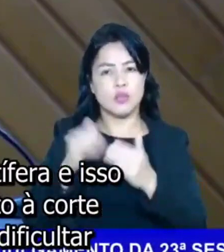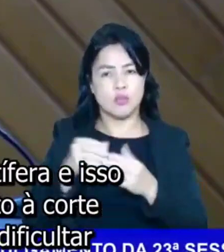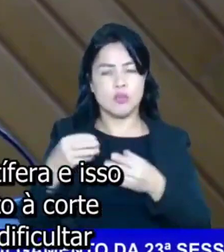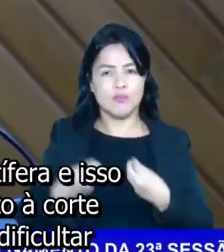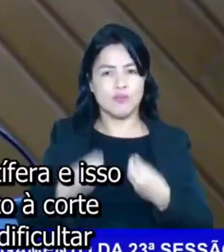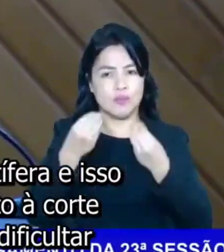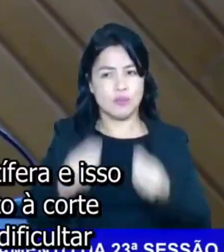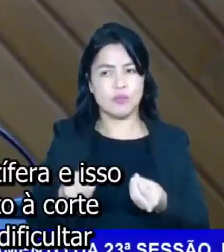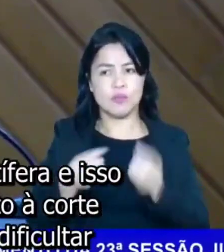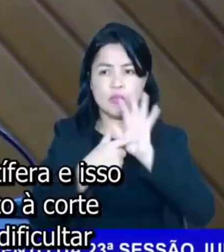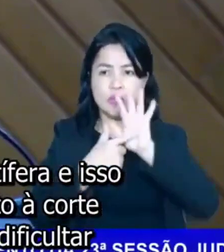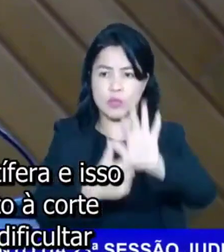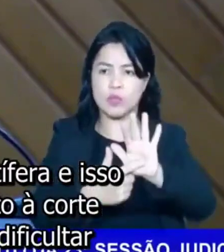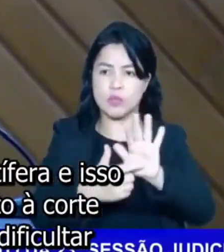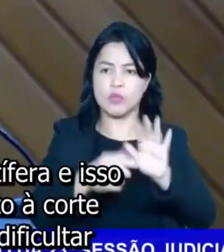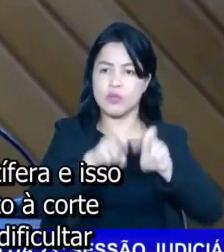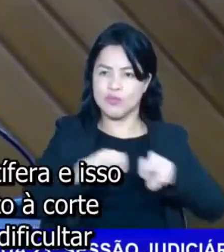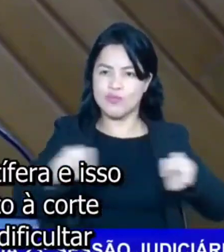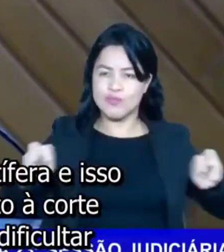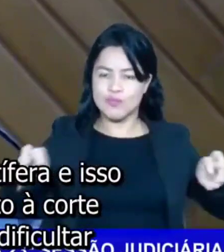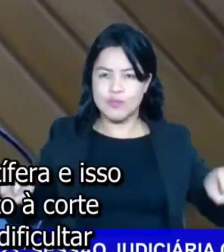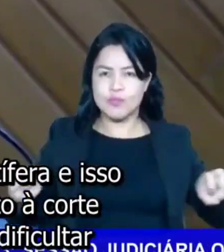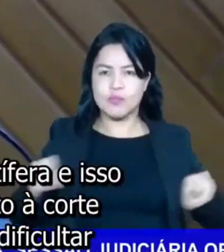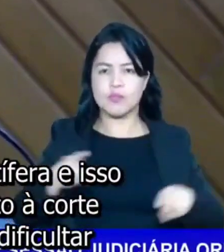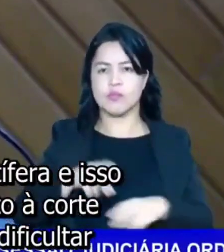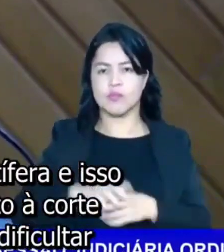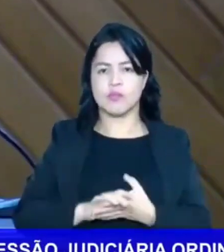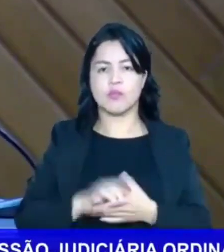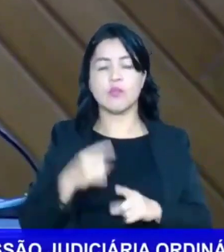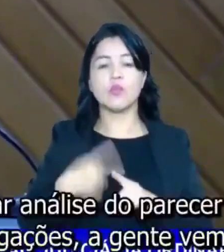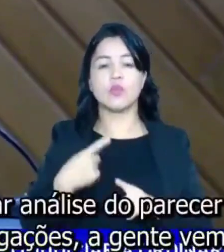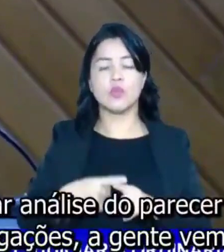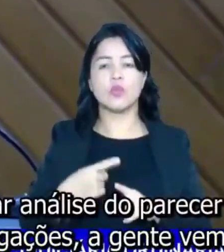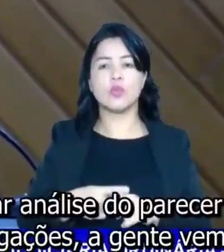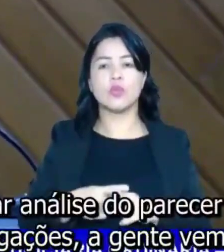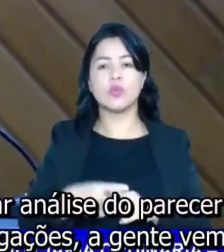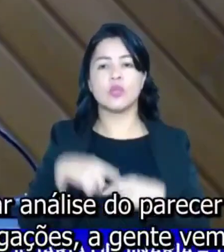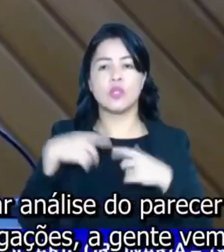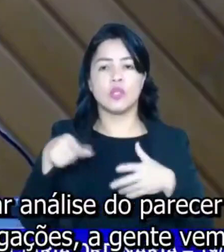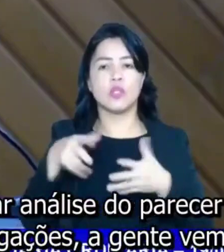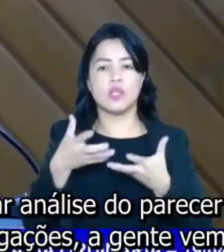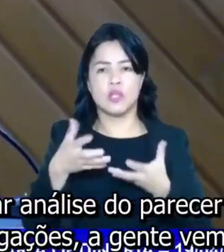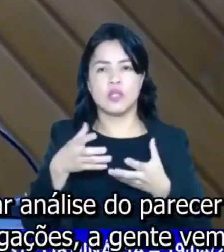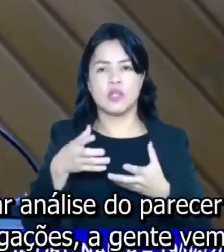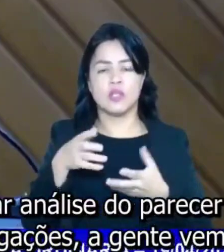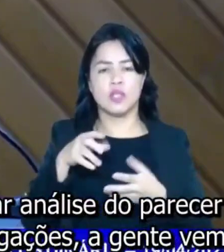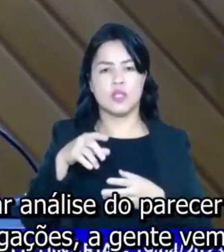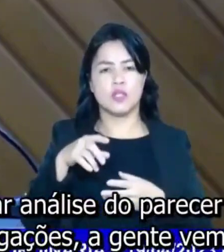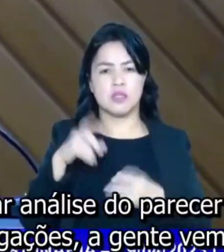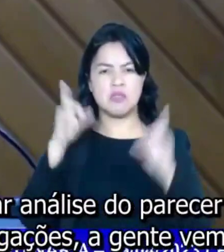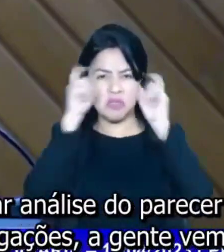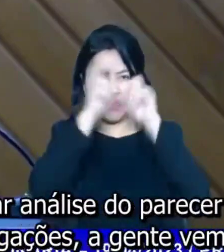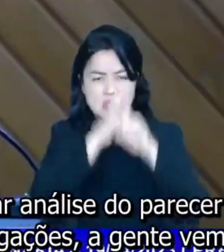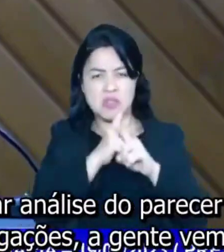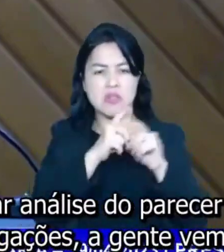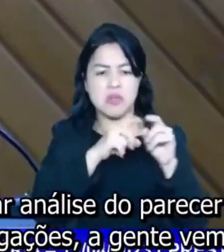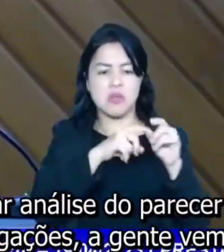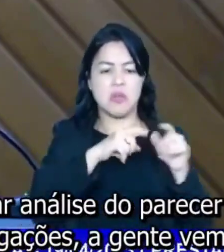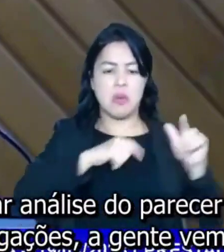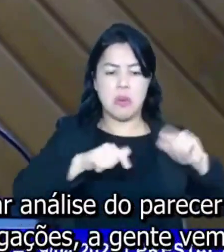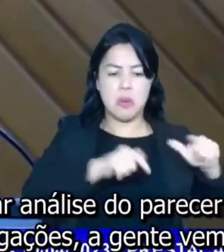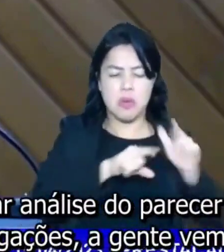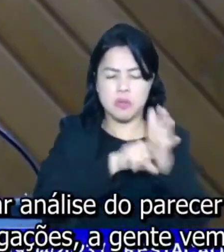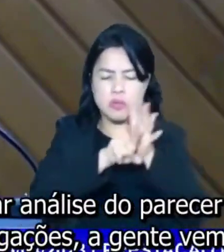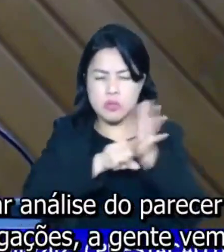respeito à Corte, né? Porque a intenção da candidata nunca foi dificultar o trabalho na fiscalização das contas, nem